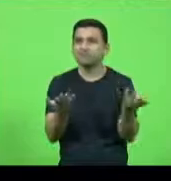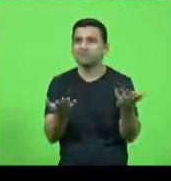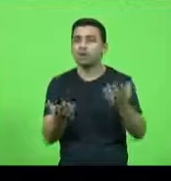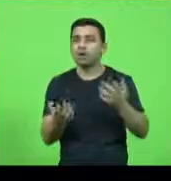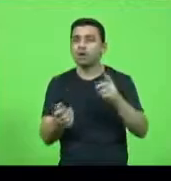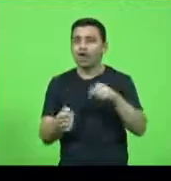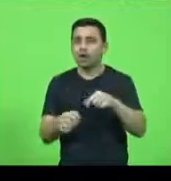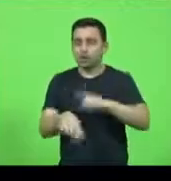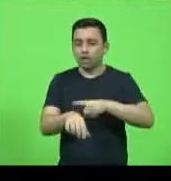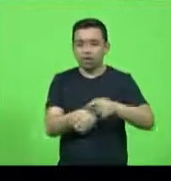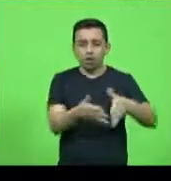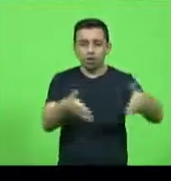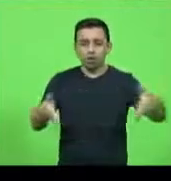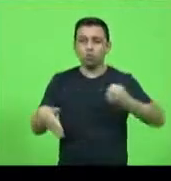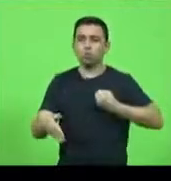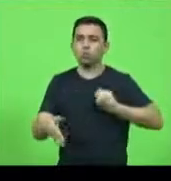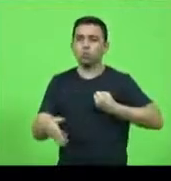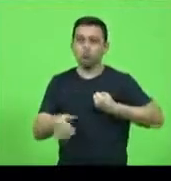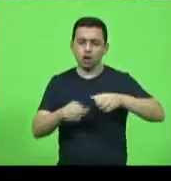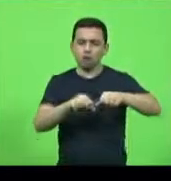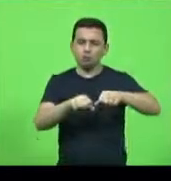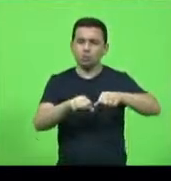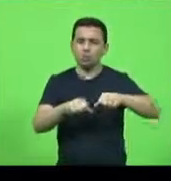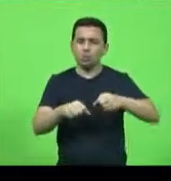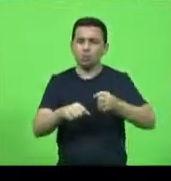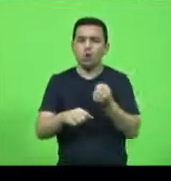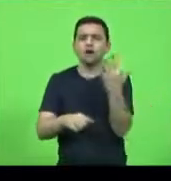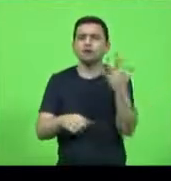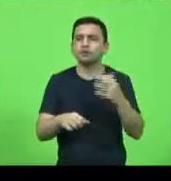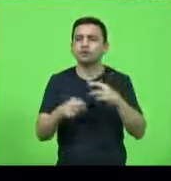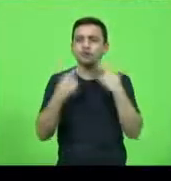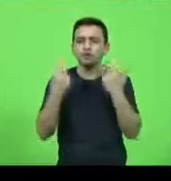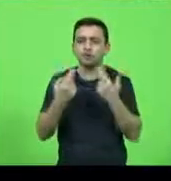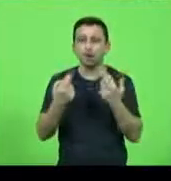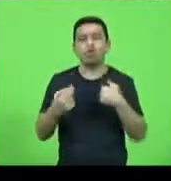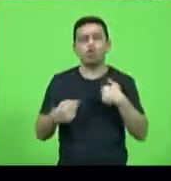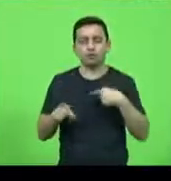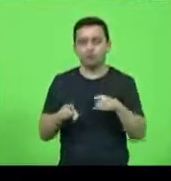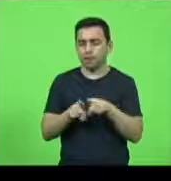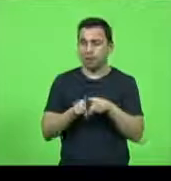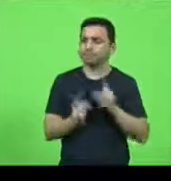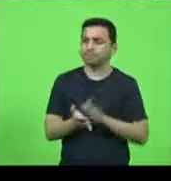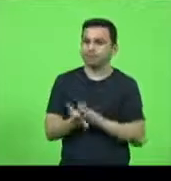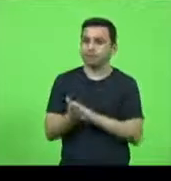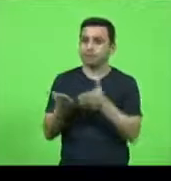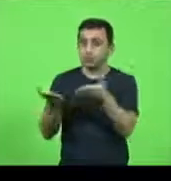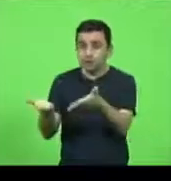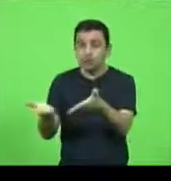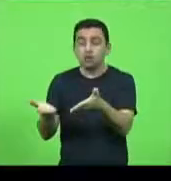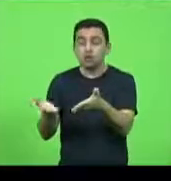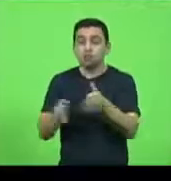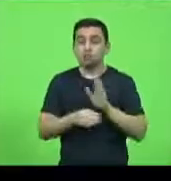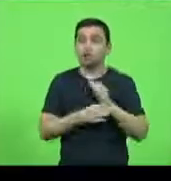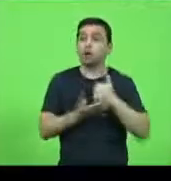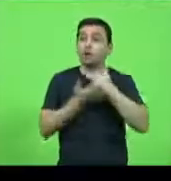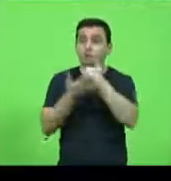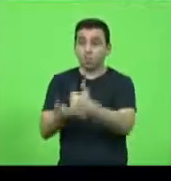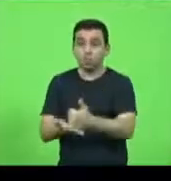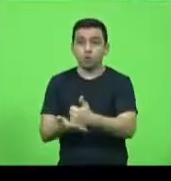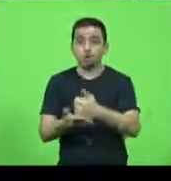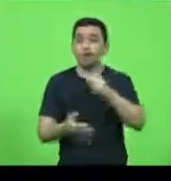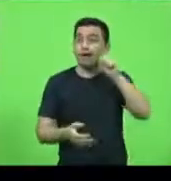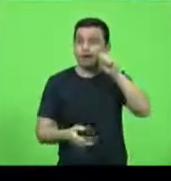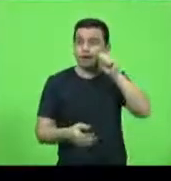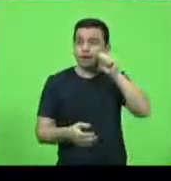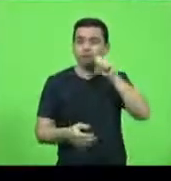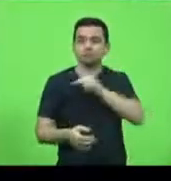reuniões. Sou parceiro do senhor em relação à campanha da Ana ali, eu já estou começando a fazer agora, está aqui o deputado Silvio